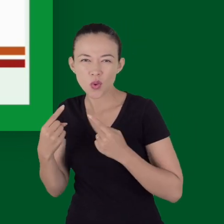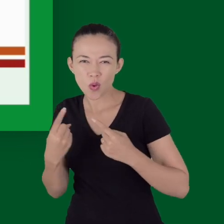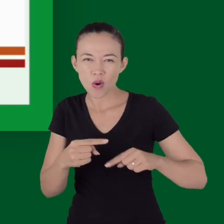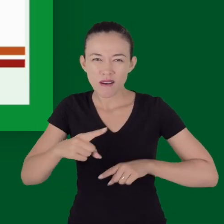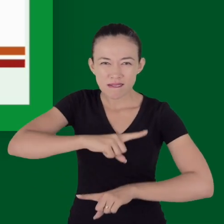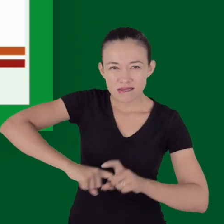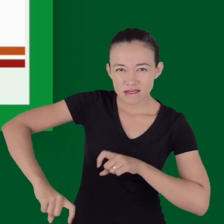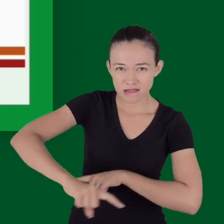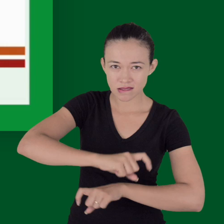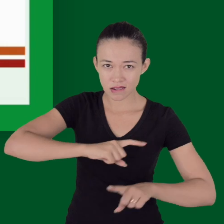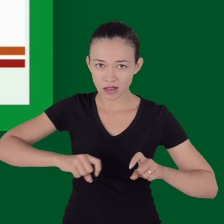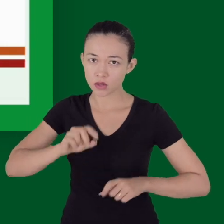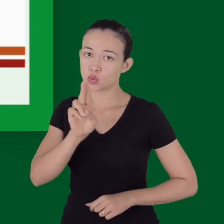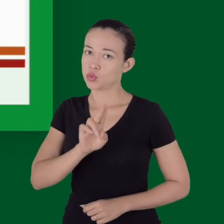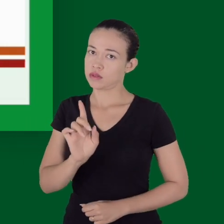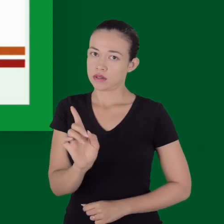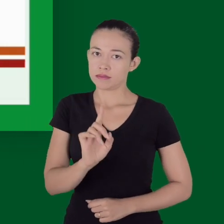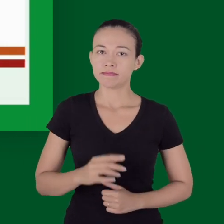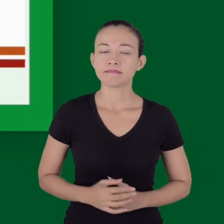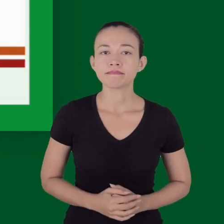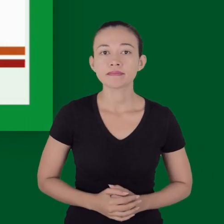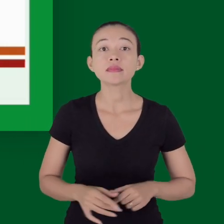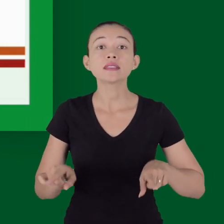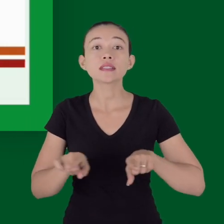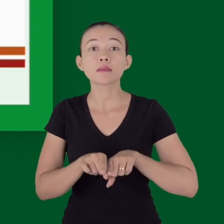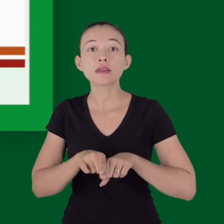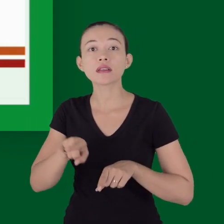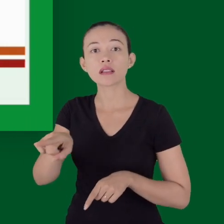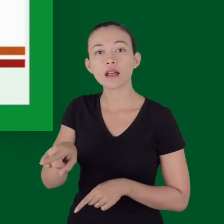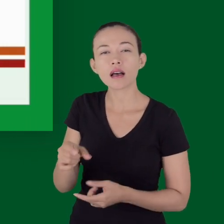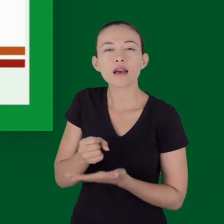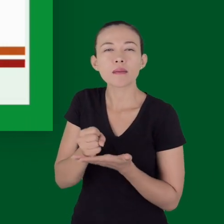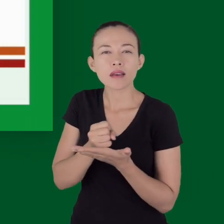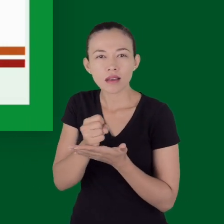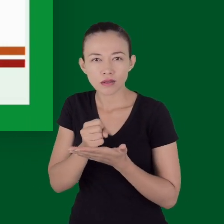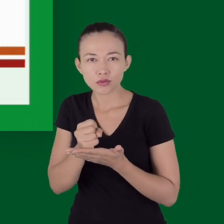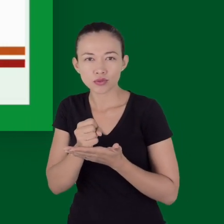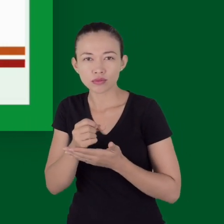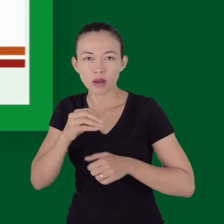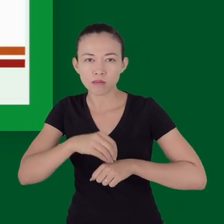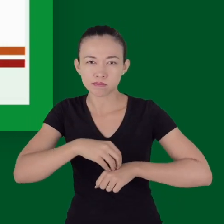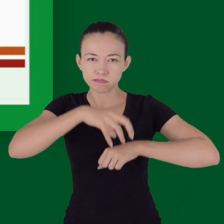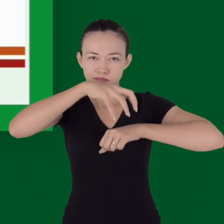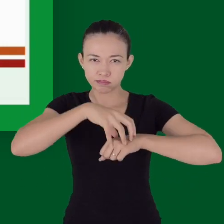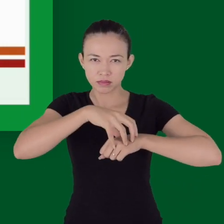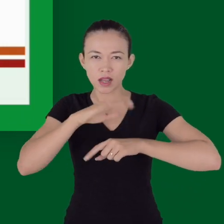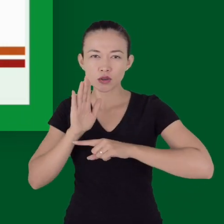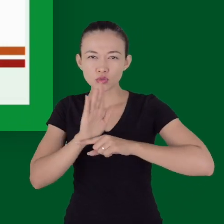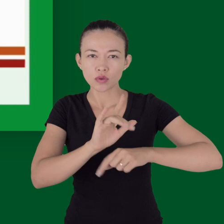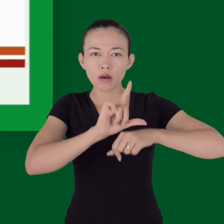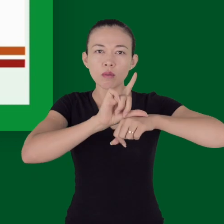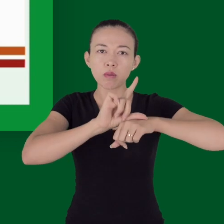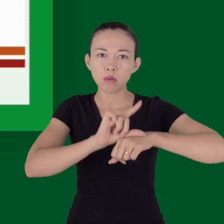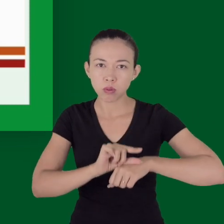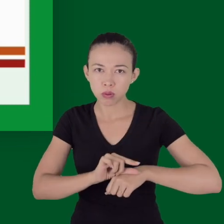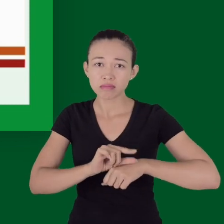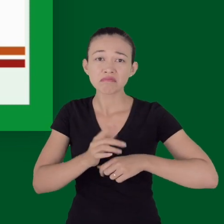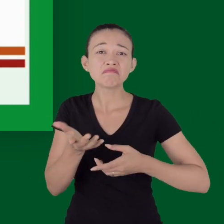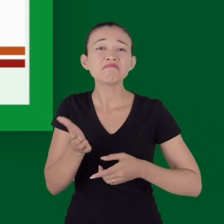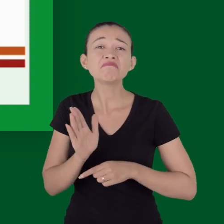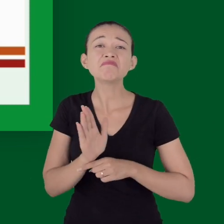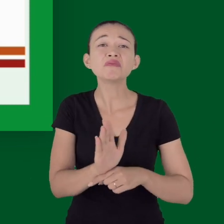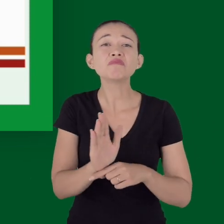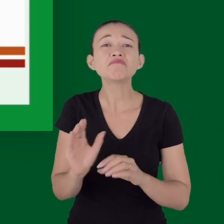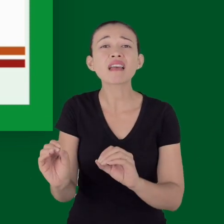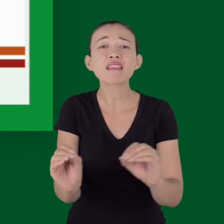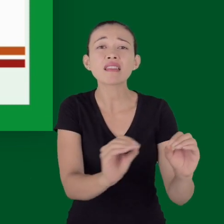exceto se o afogamento na água foi em água muito colorizada. Também não tem benefício do uso de corticosteroides, exceto para